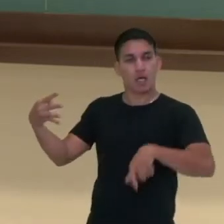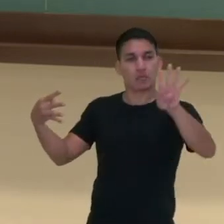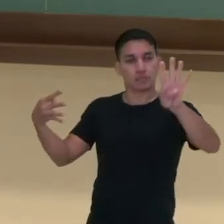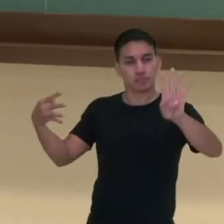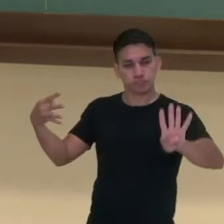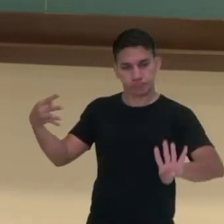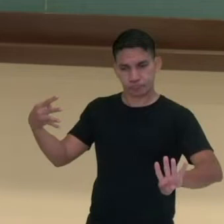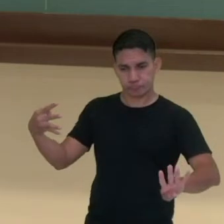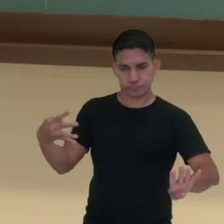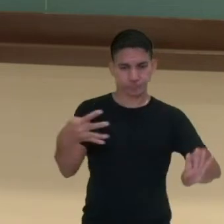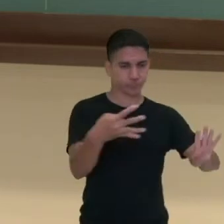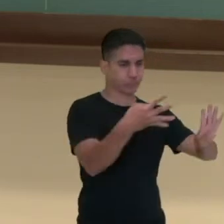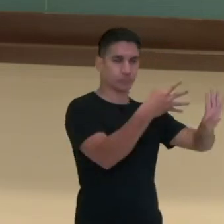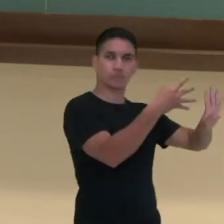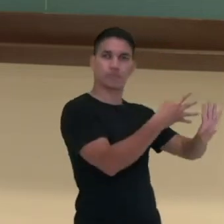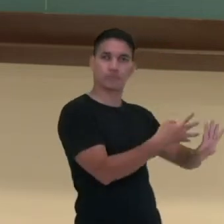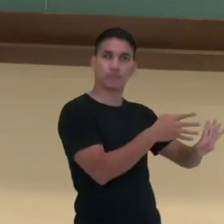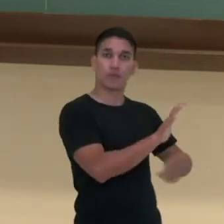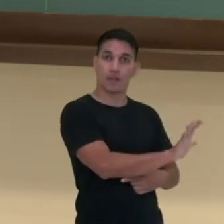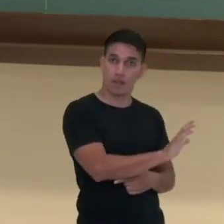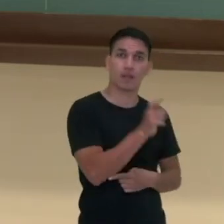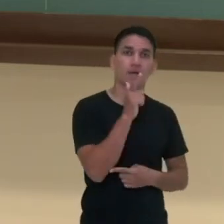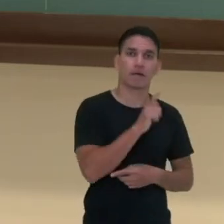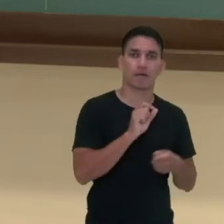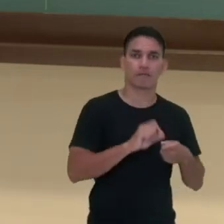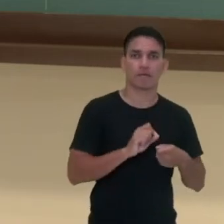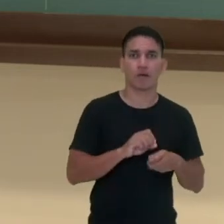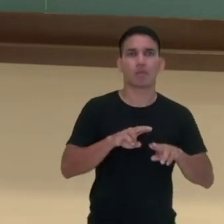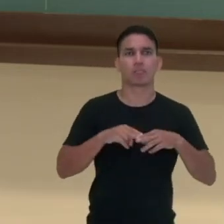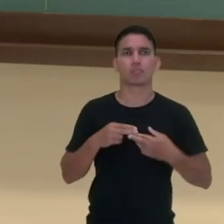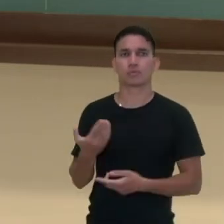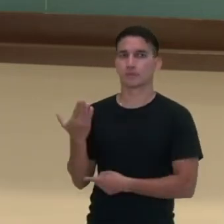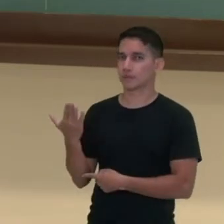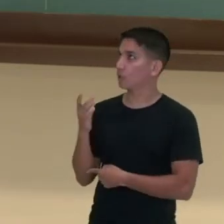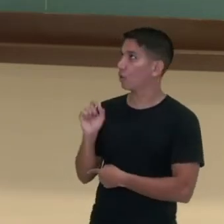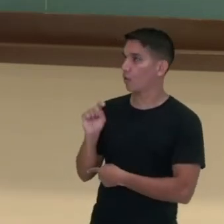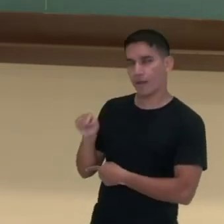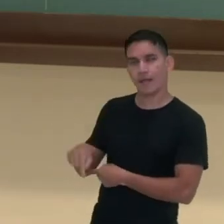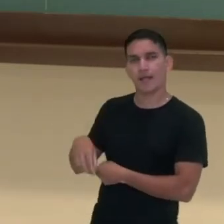colunas da segunda. Então, a ordem M vezes P, ok?